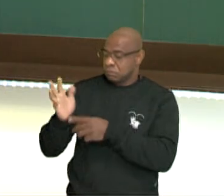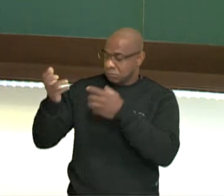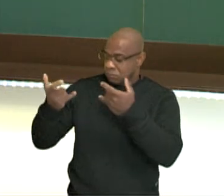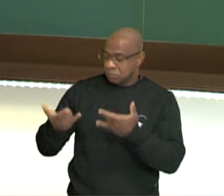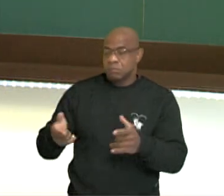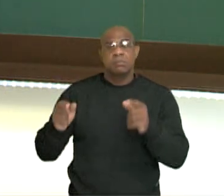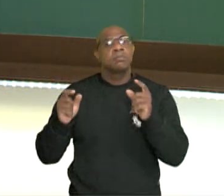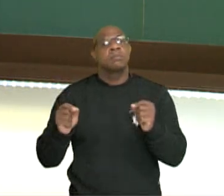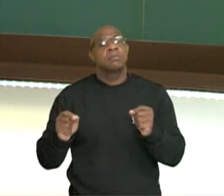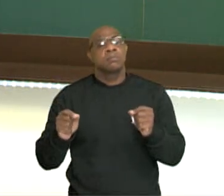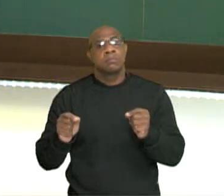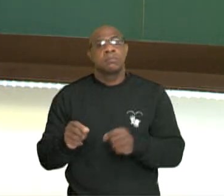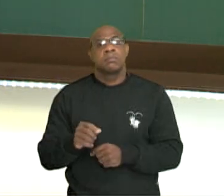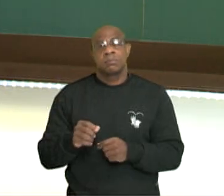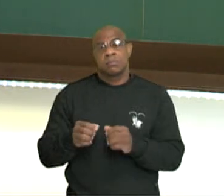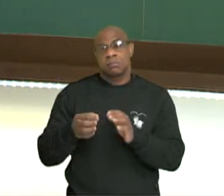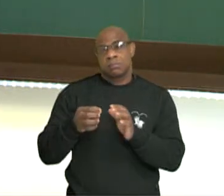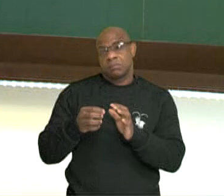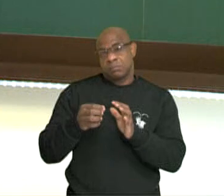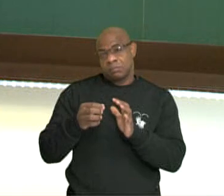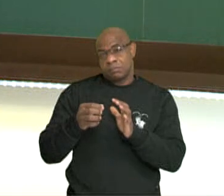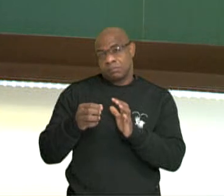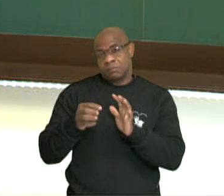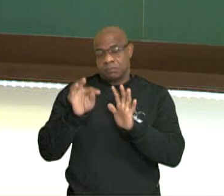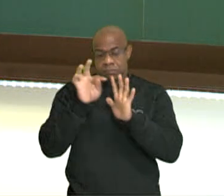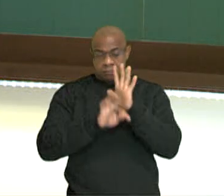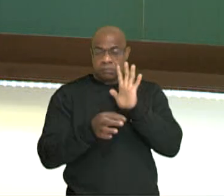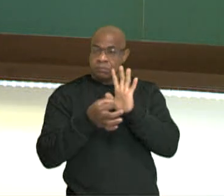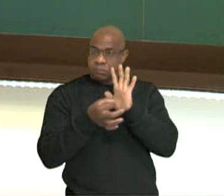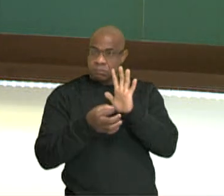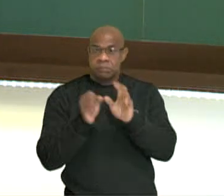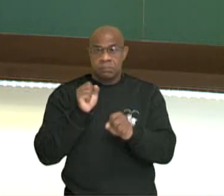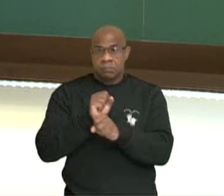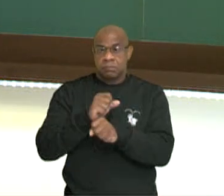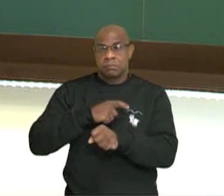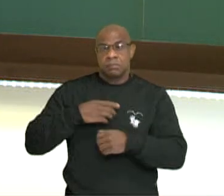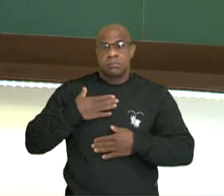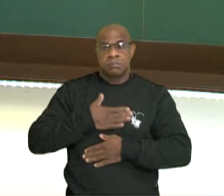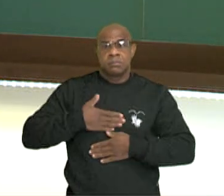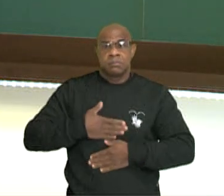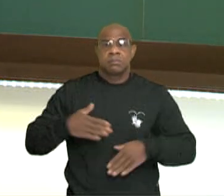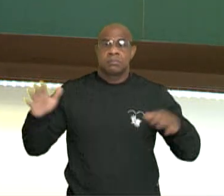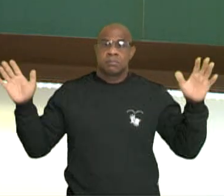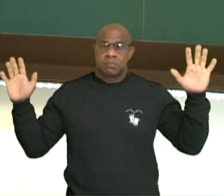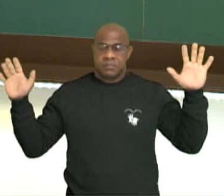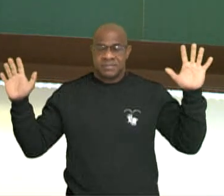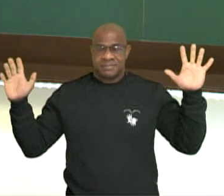falamos sobre artigo de opinião. Espero que você tenha gostado e até breve.